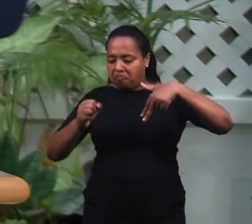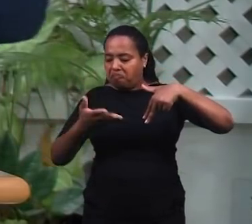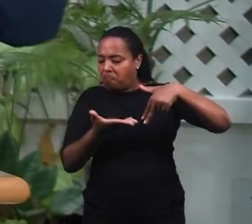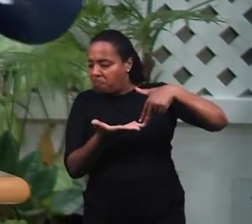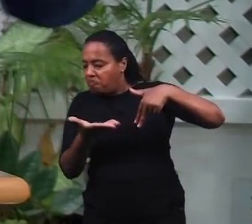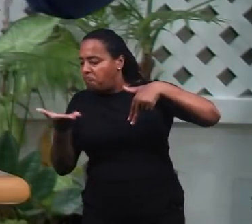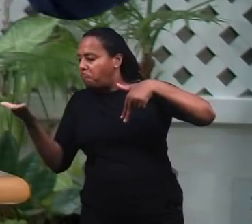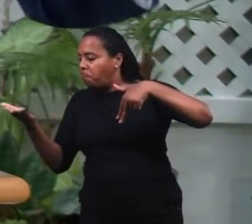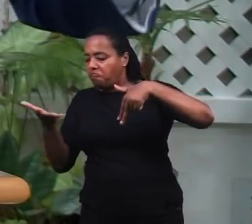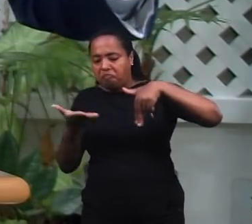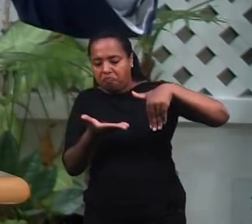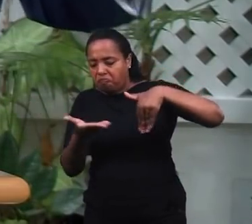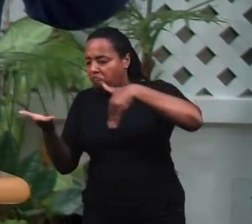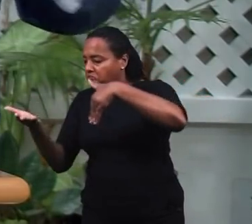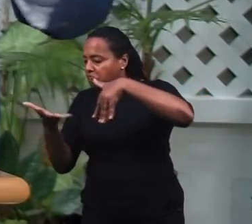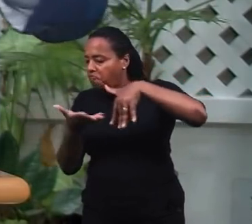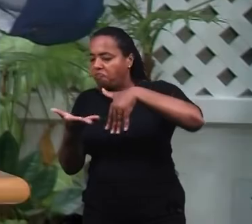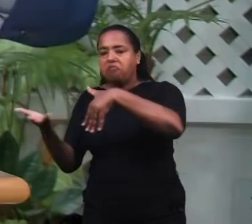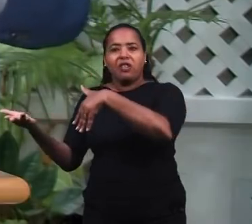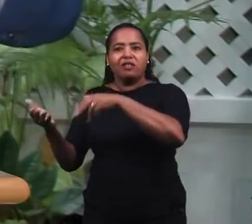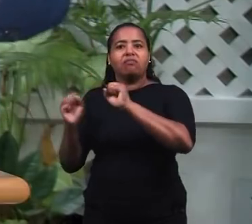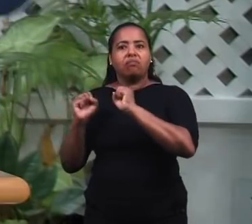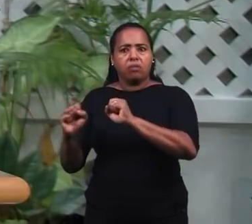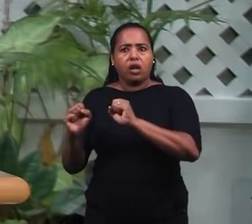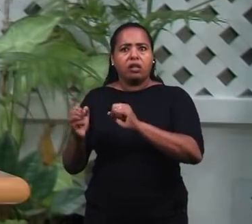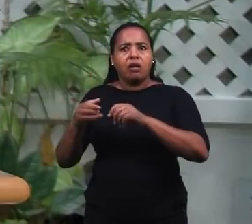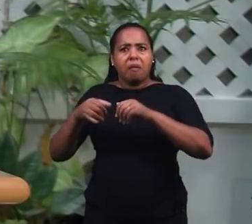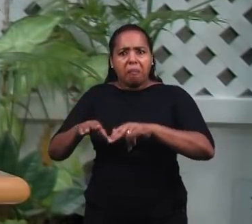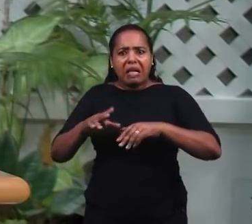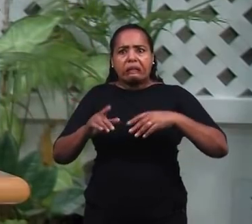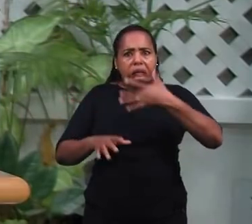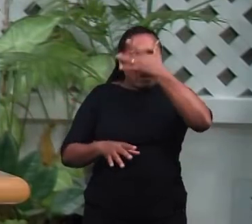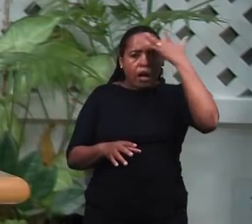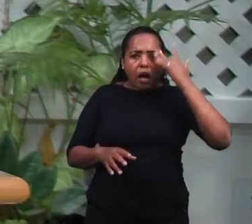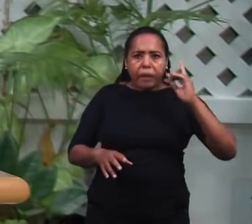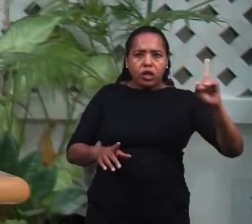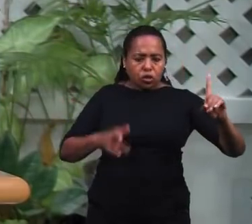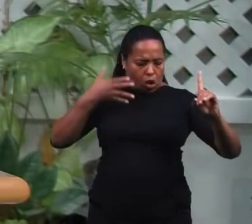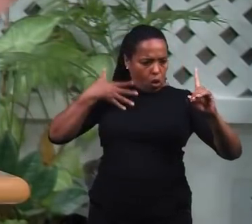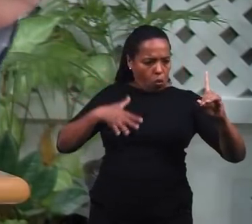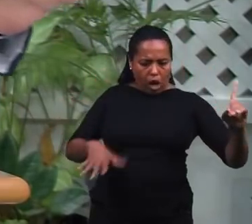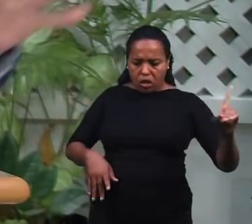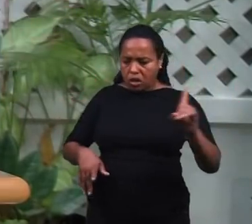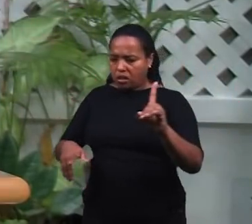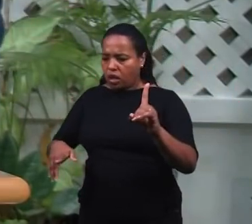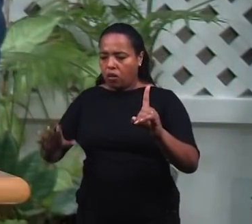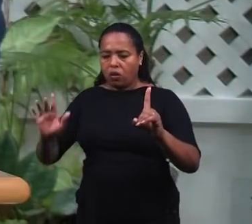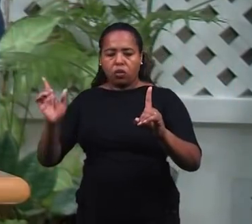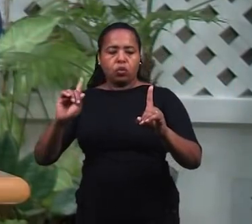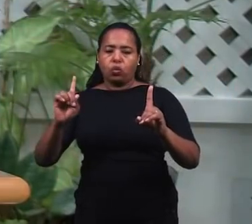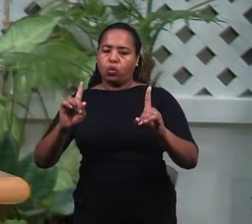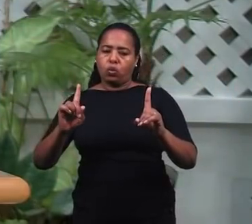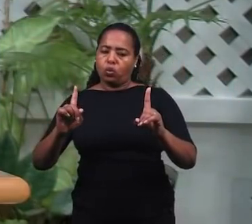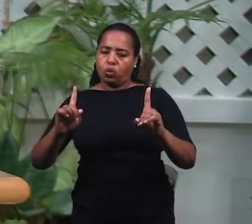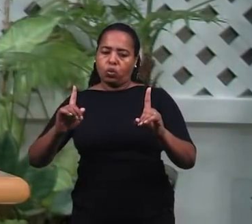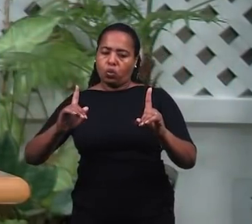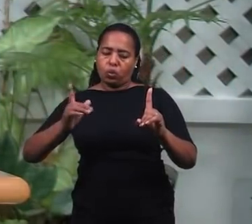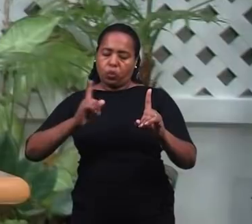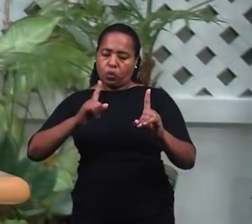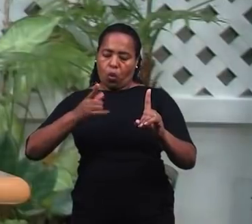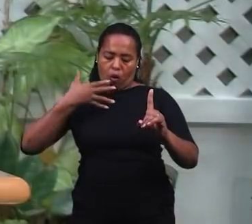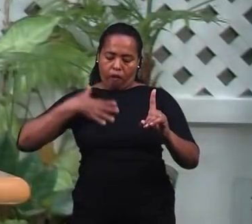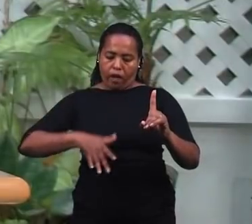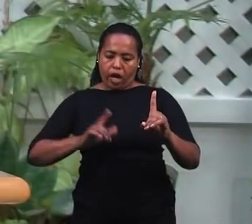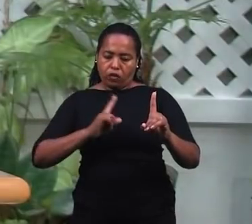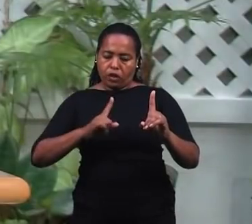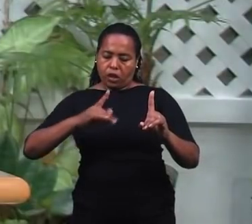podia esperar. Estavam ali, não tinham veste, não foram convidados, então não tinha nada que esperar. Era gente de